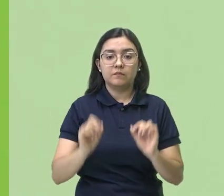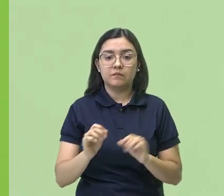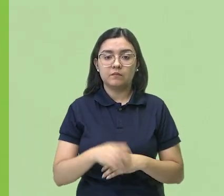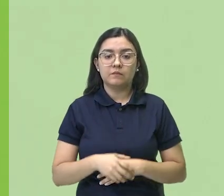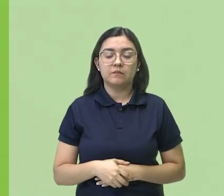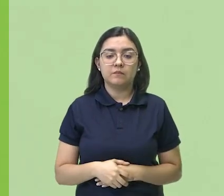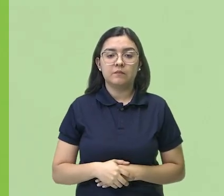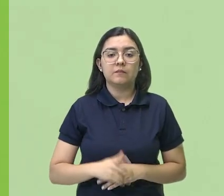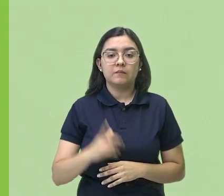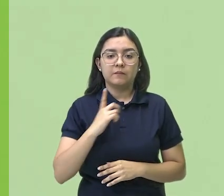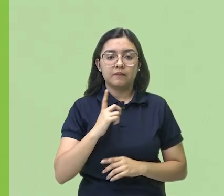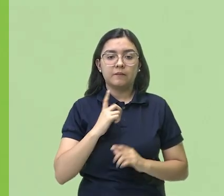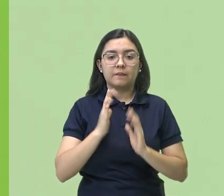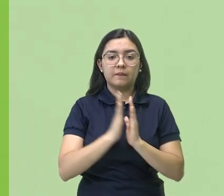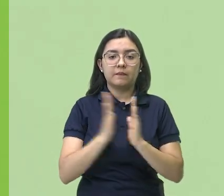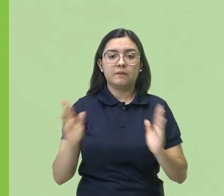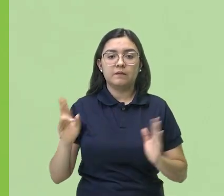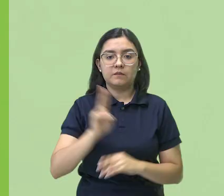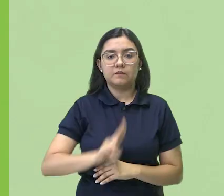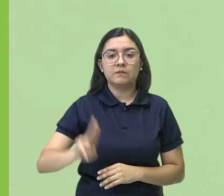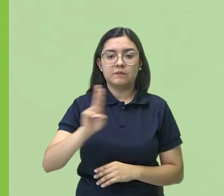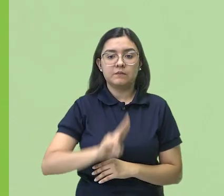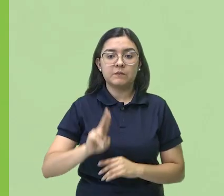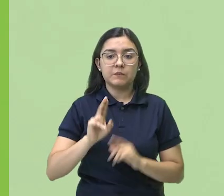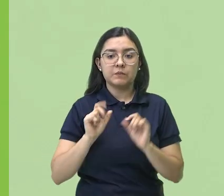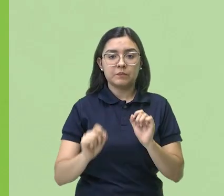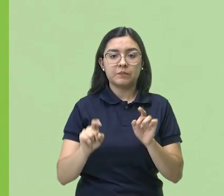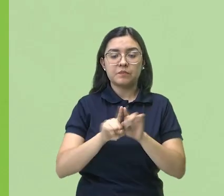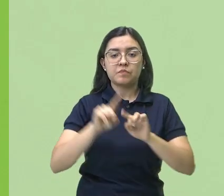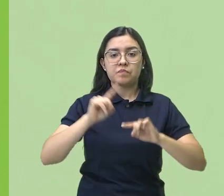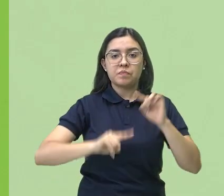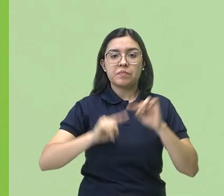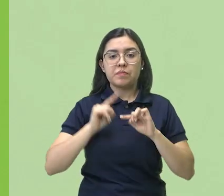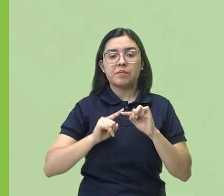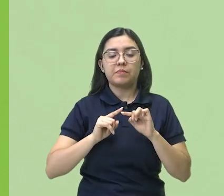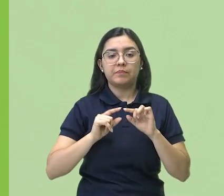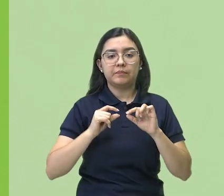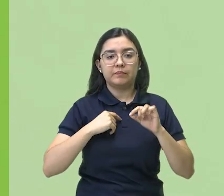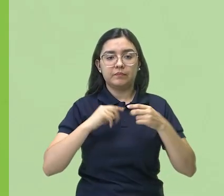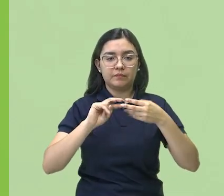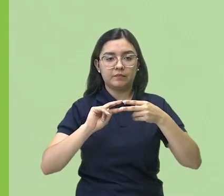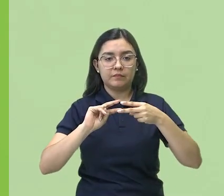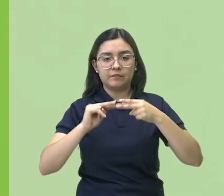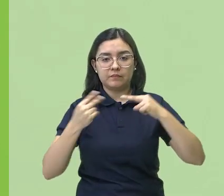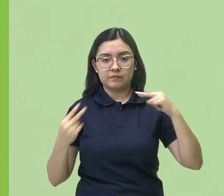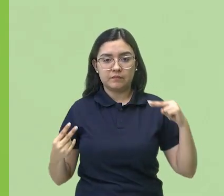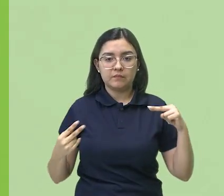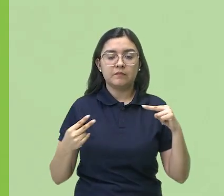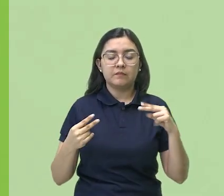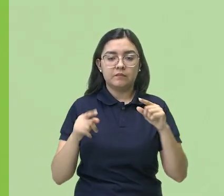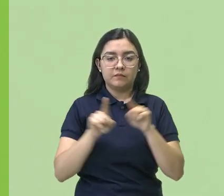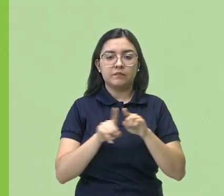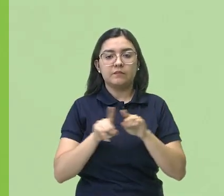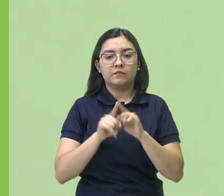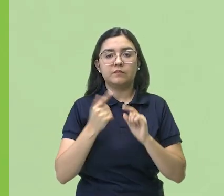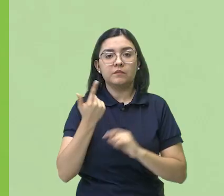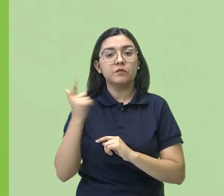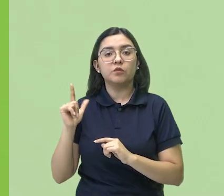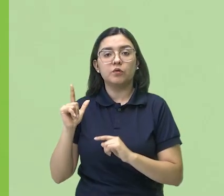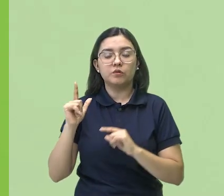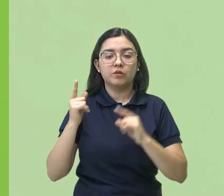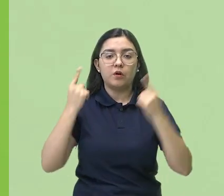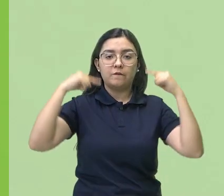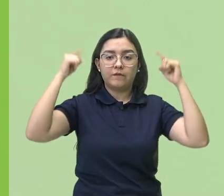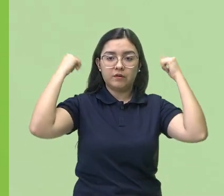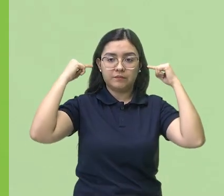com o procedimento de utilizar um material genético de uma ovelha, um material já maduro, né? De